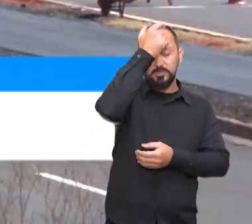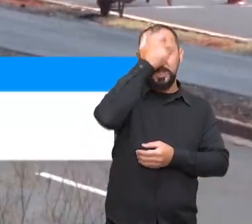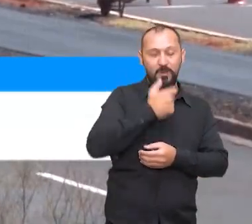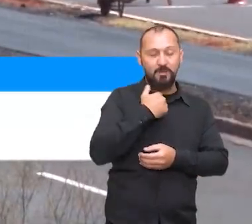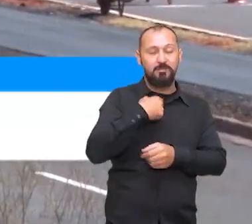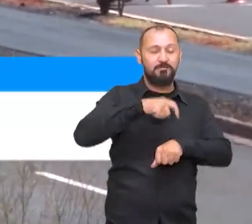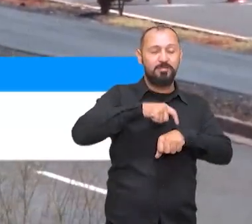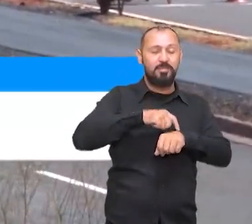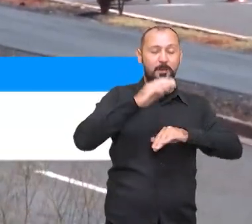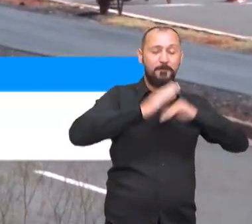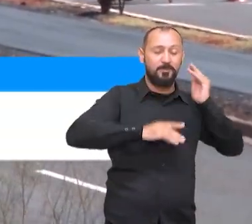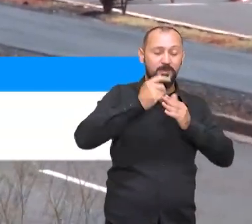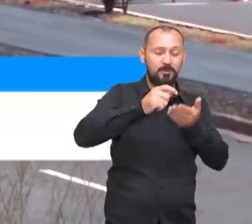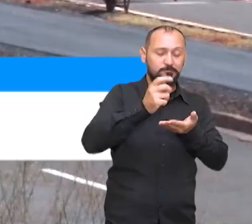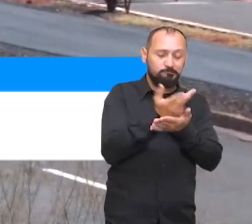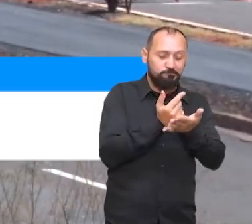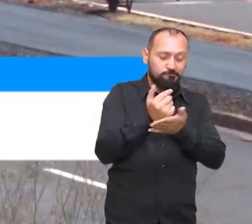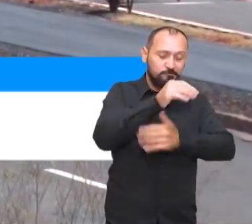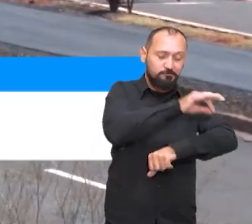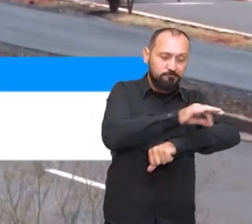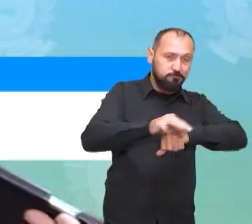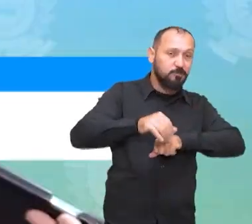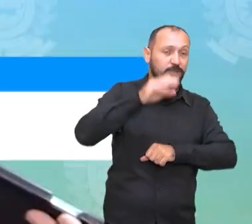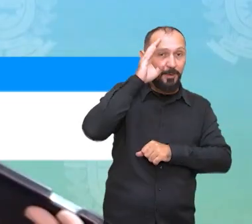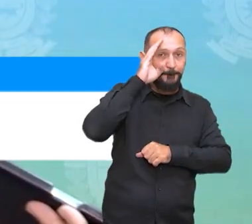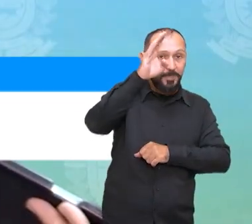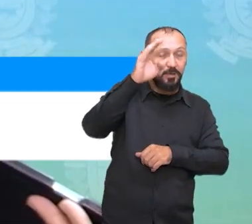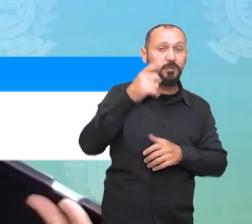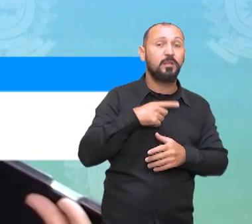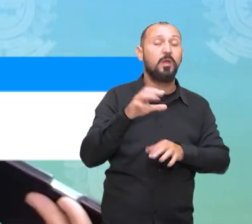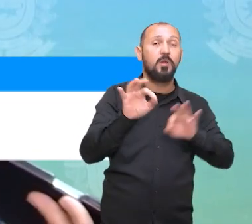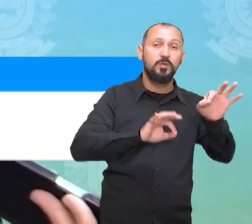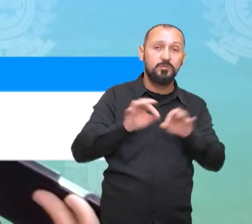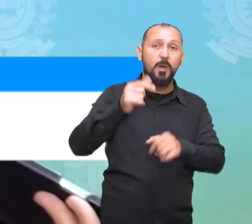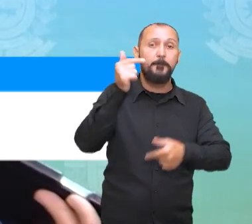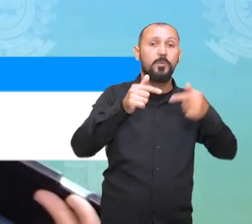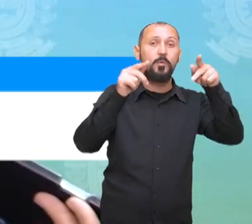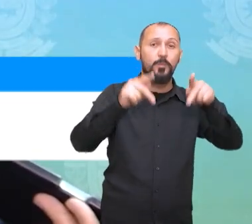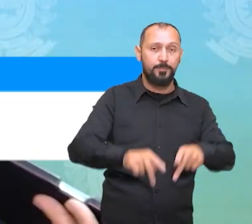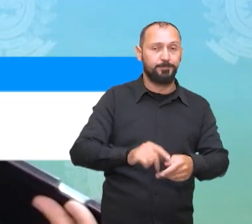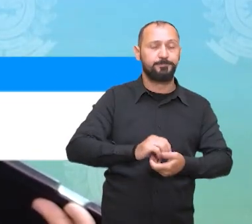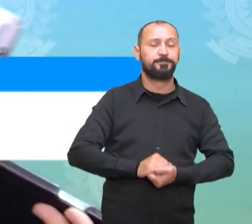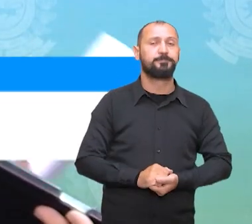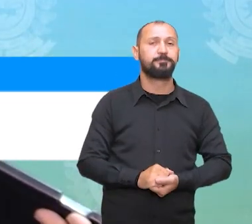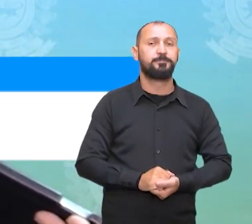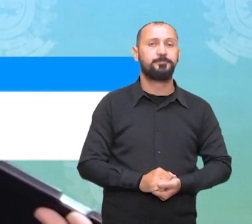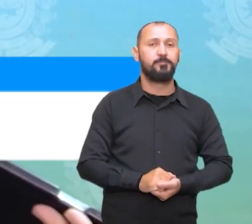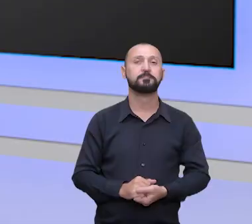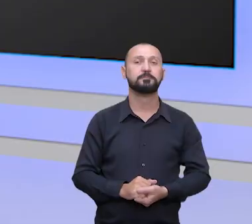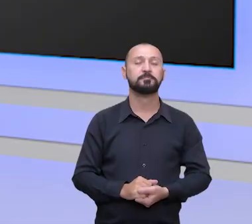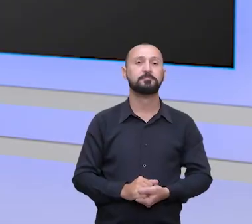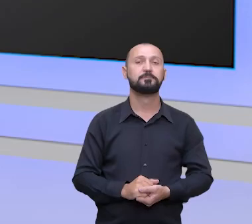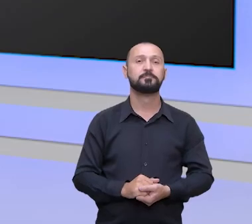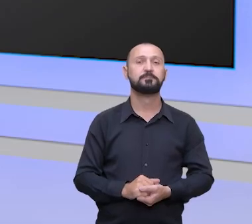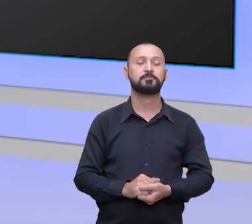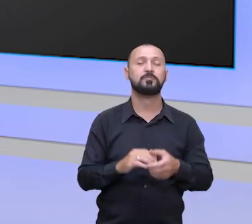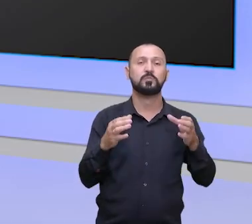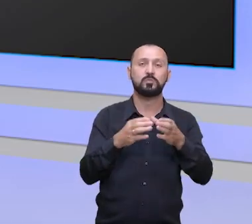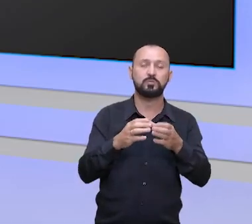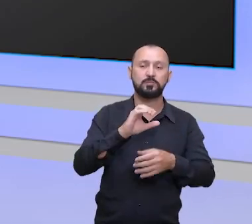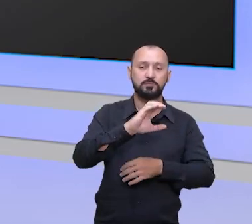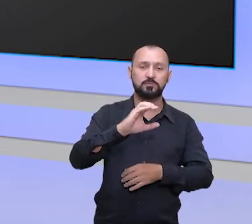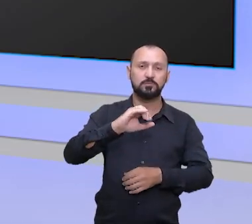cabeça dos projetistas como prioridade. Então, nós estamos fazendo uma política pública. Comissão